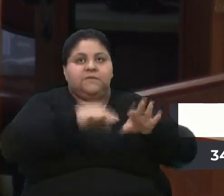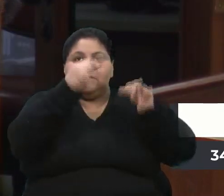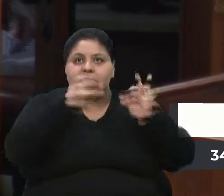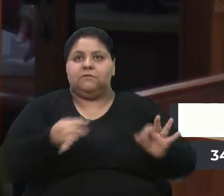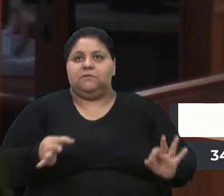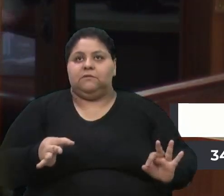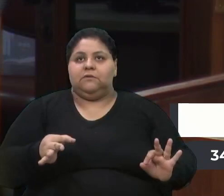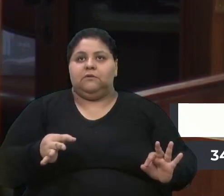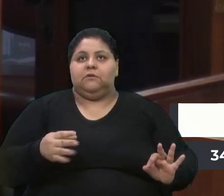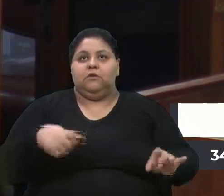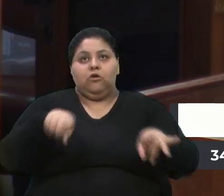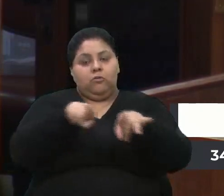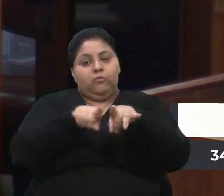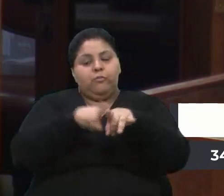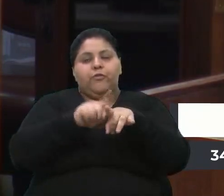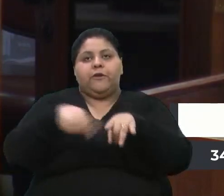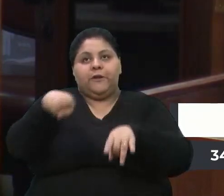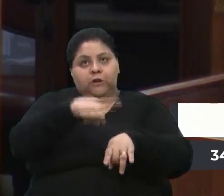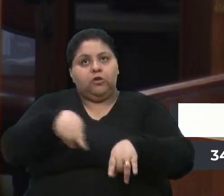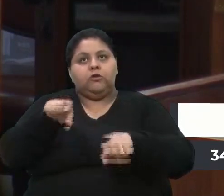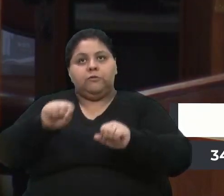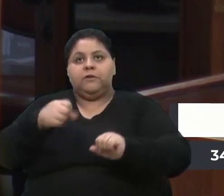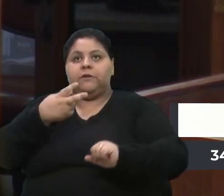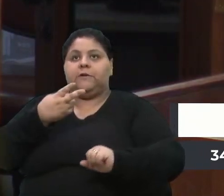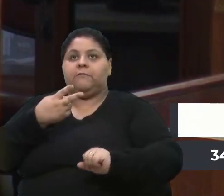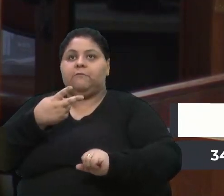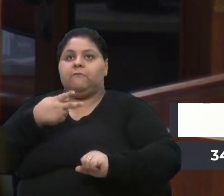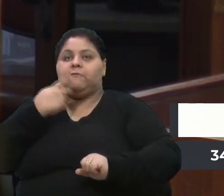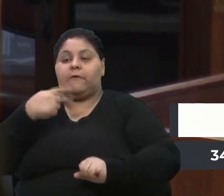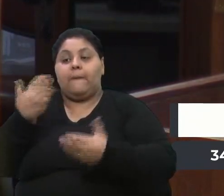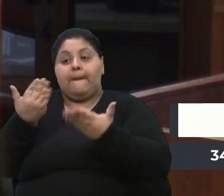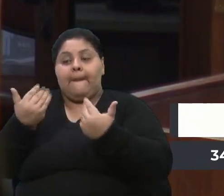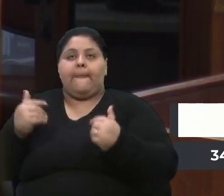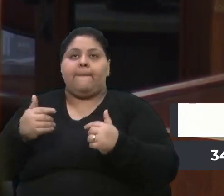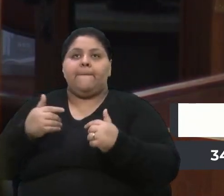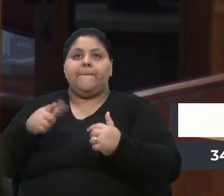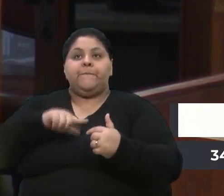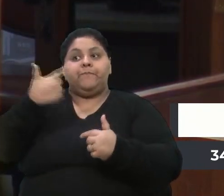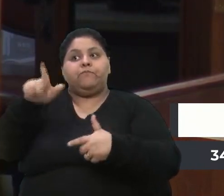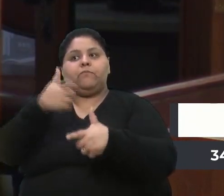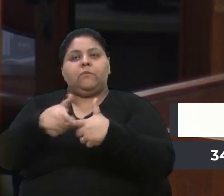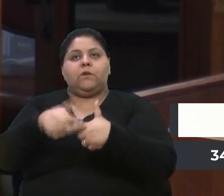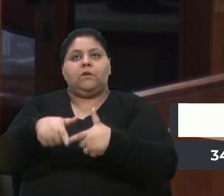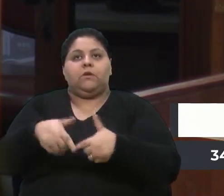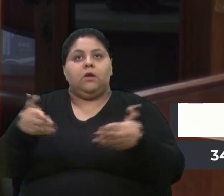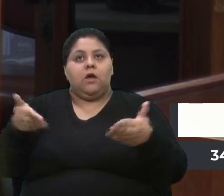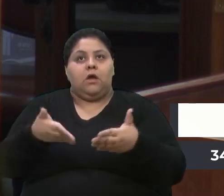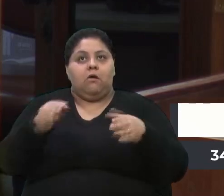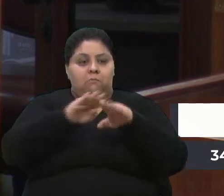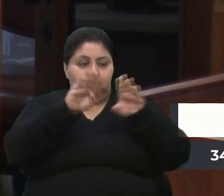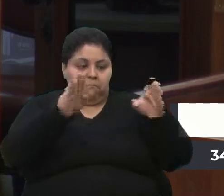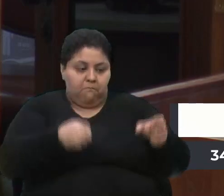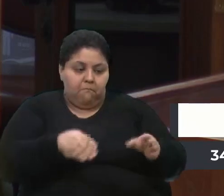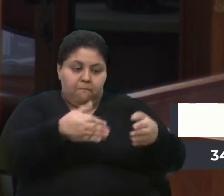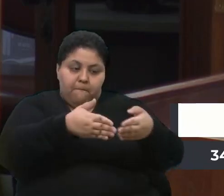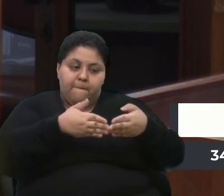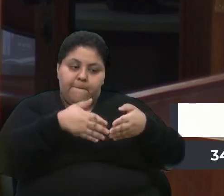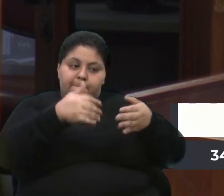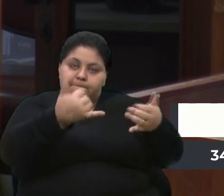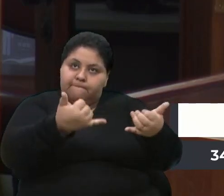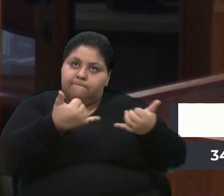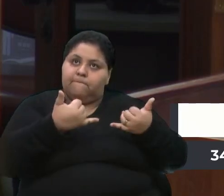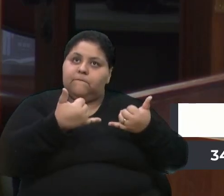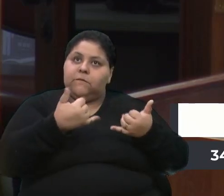da merenda, mas tem outros problemas. Vejam, eu estou aí em cima da minha mesa com pedidos de informação que nós realizamos no início